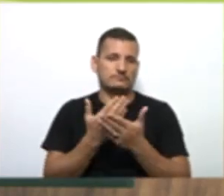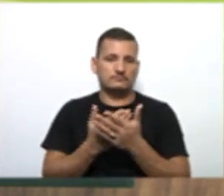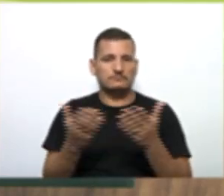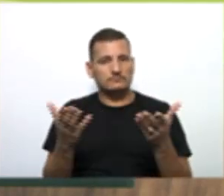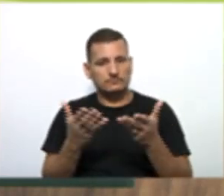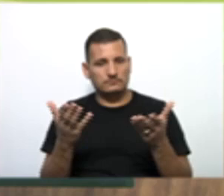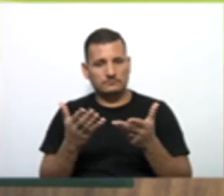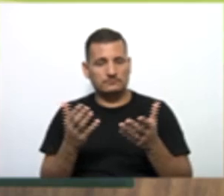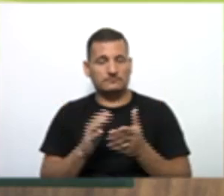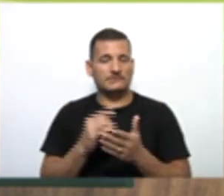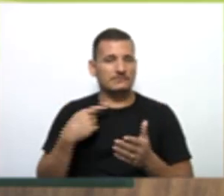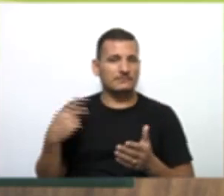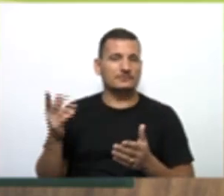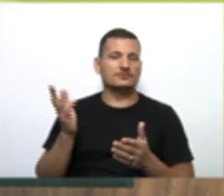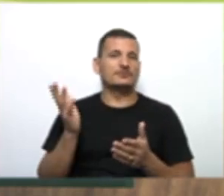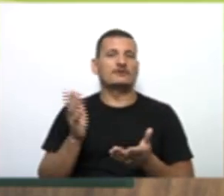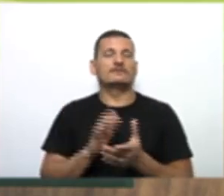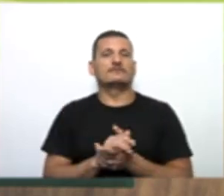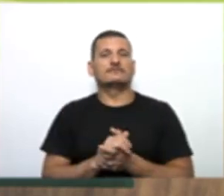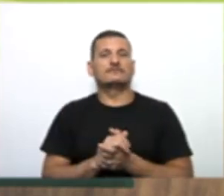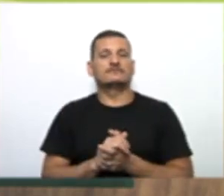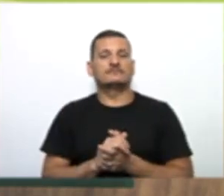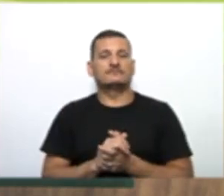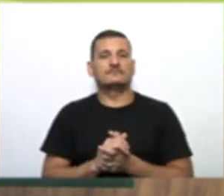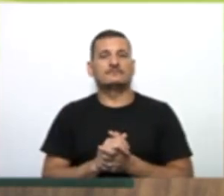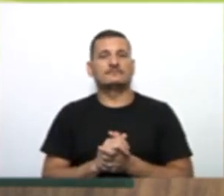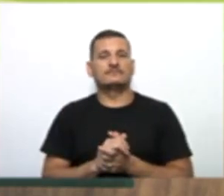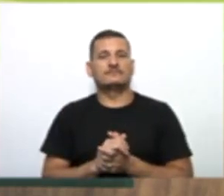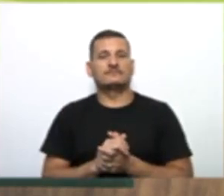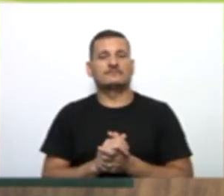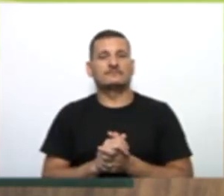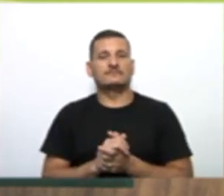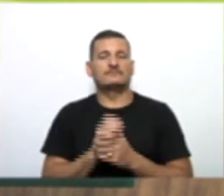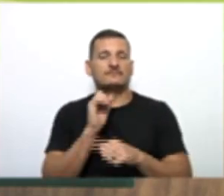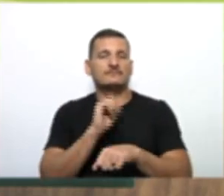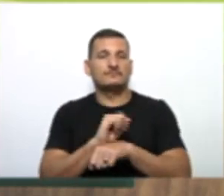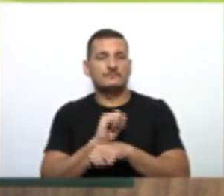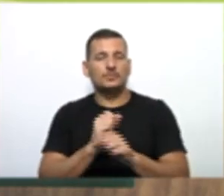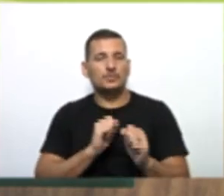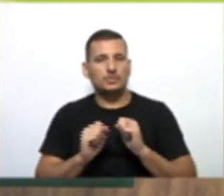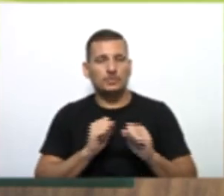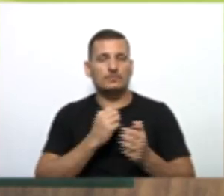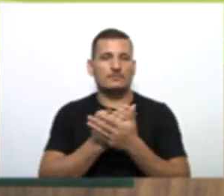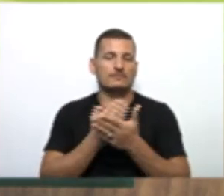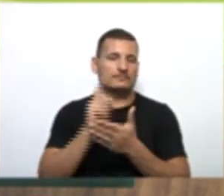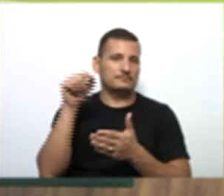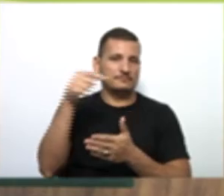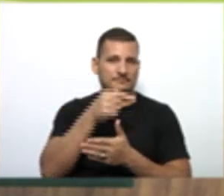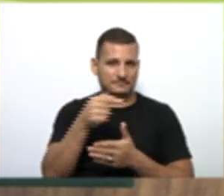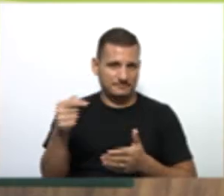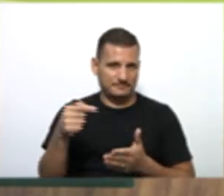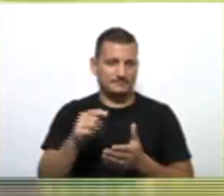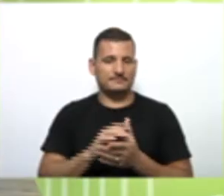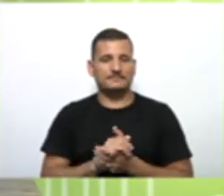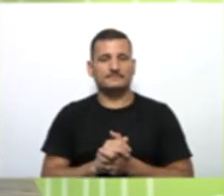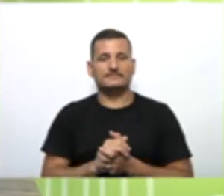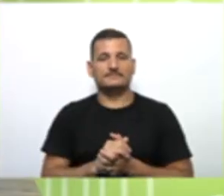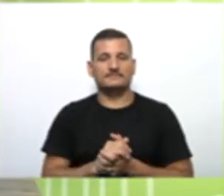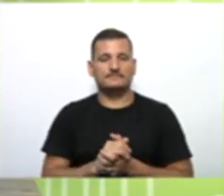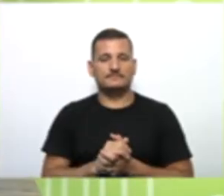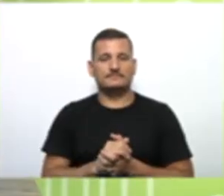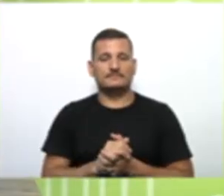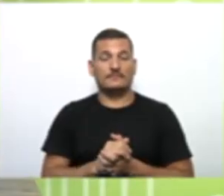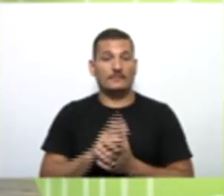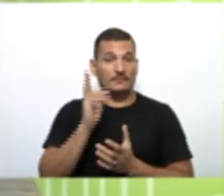já estamos ansiosos para a próxima aula na semana que vem, né, para trazer também algumas discussões importantes para a formação de vocês. Lembrando que